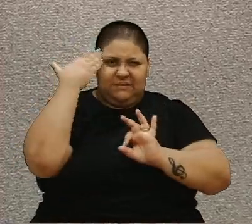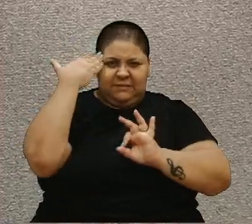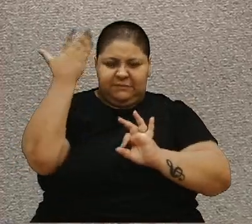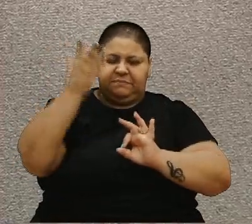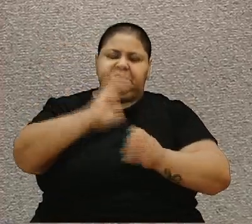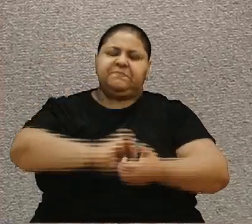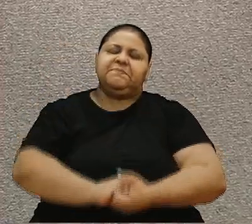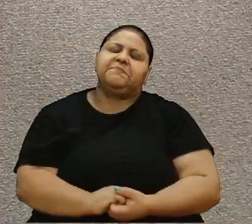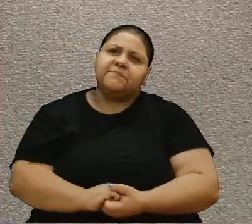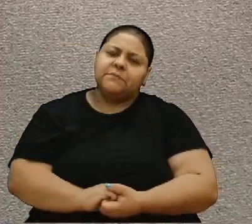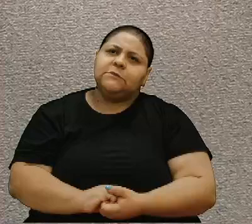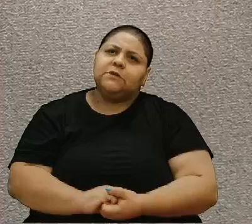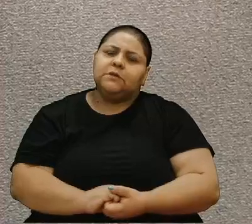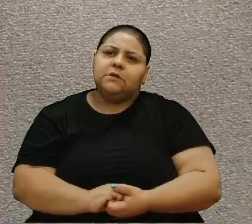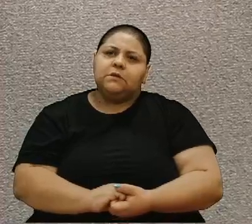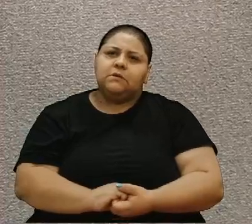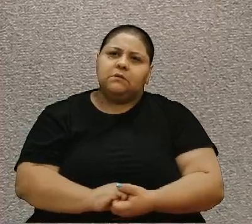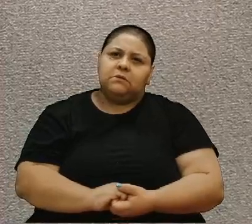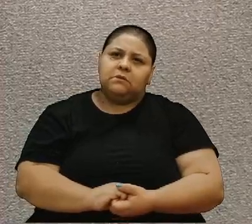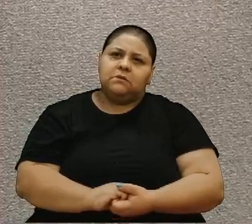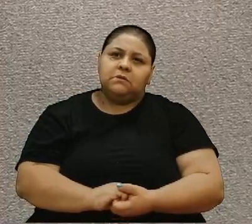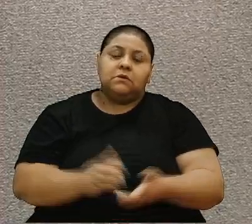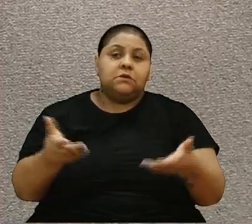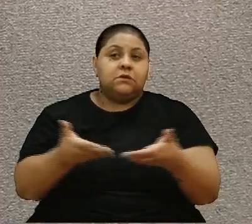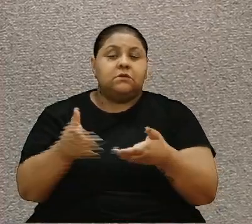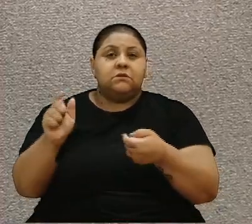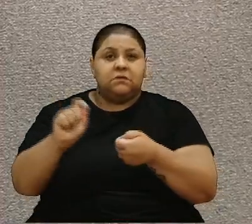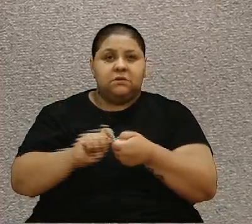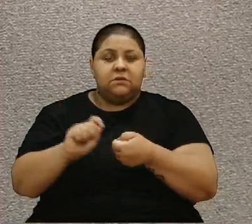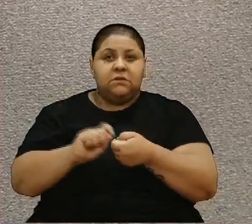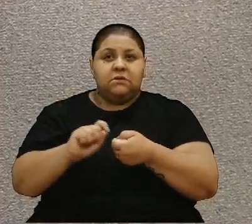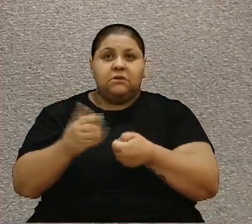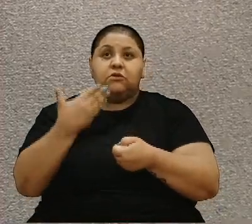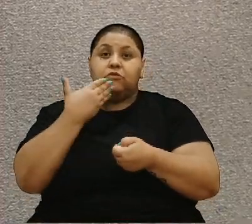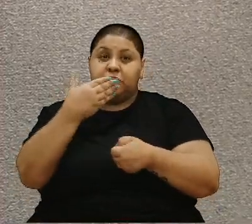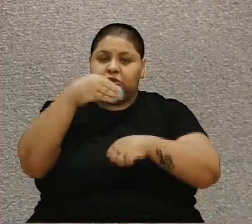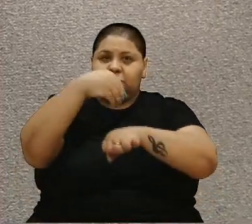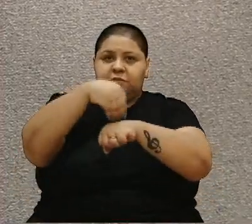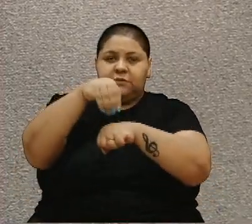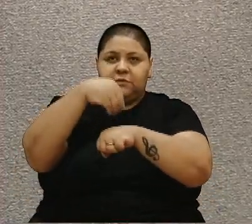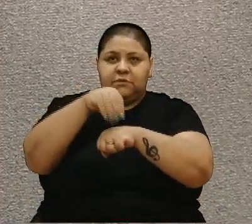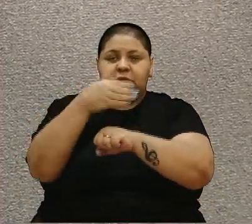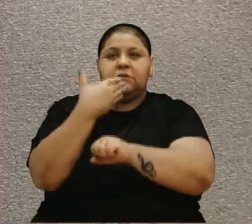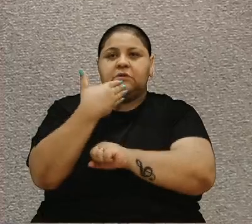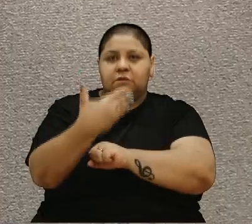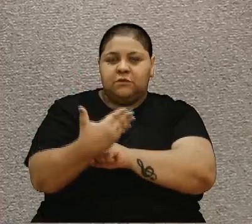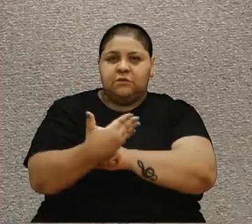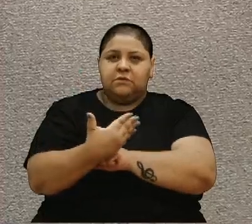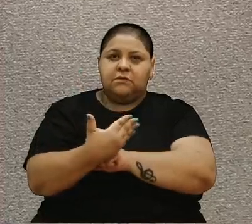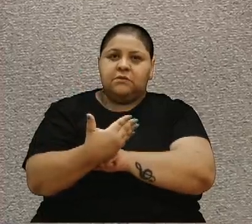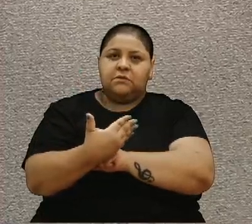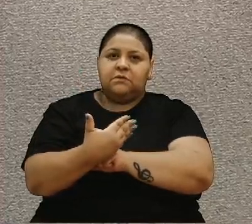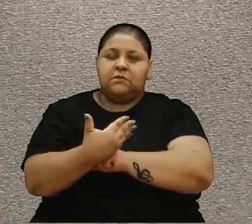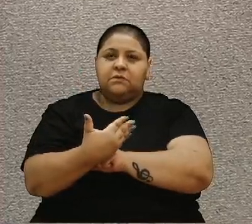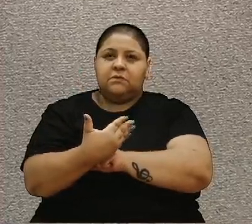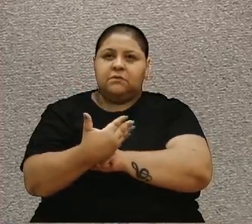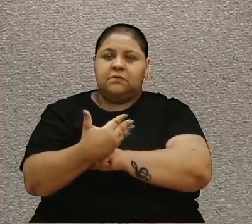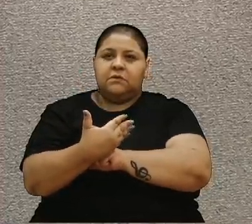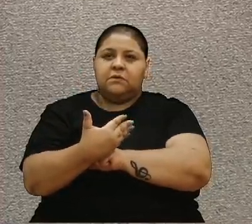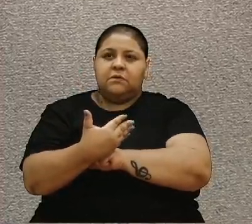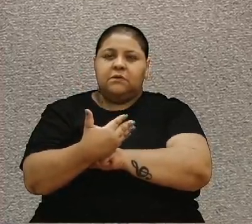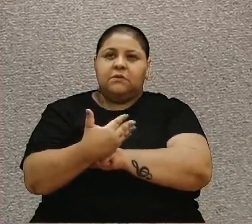qualquer jeito. Então, já fiz aqui, já mandei uma indicação solicitando aqui para o secretário de